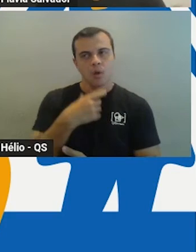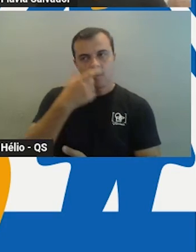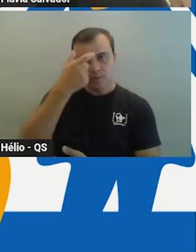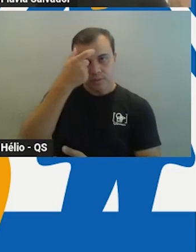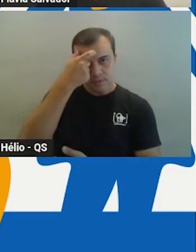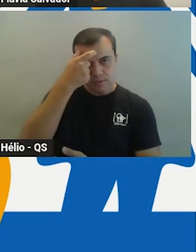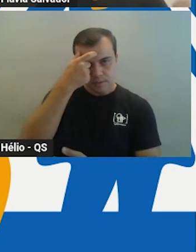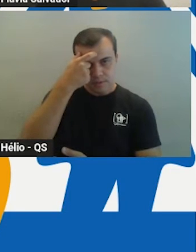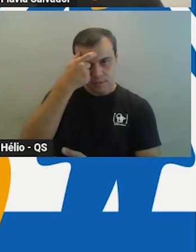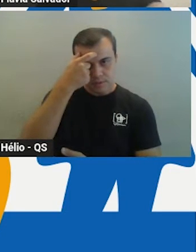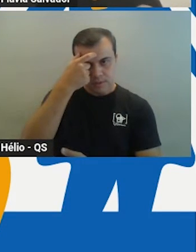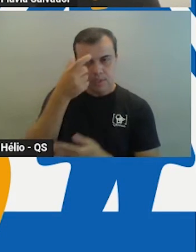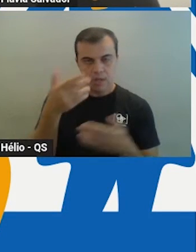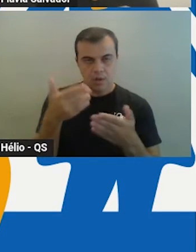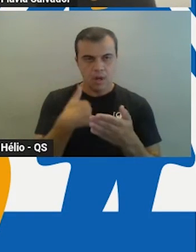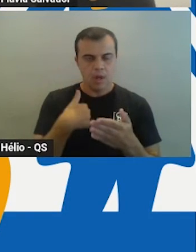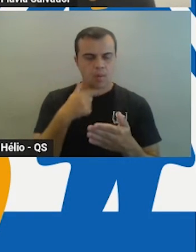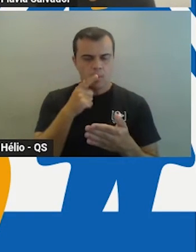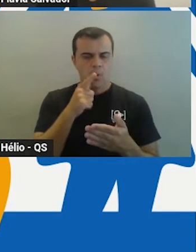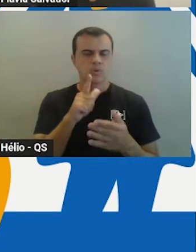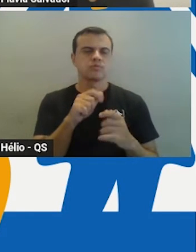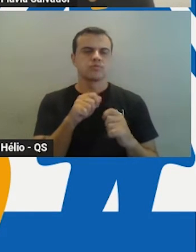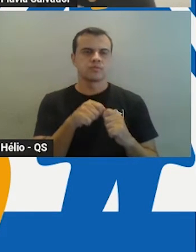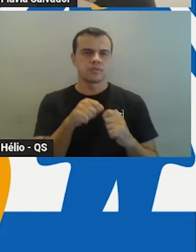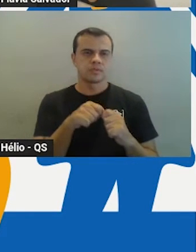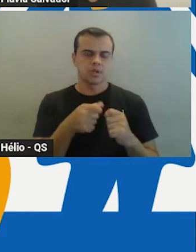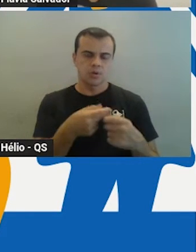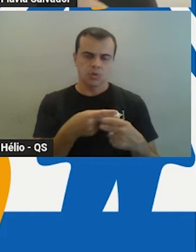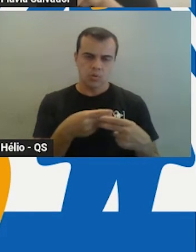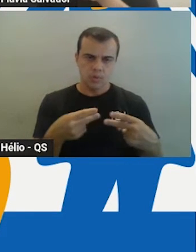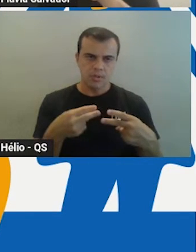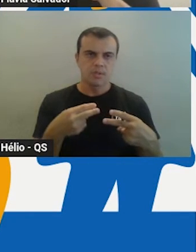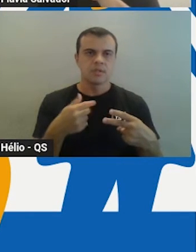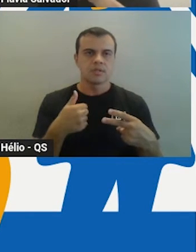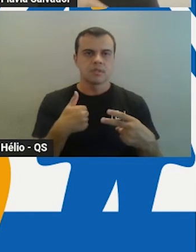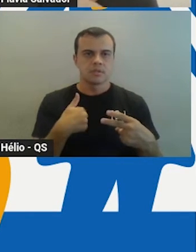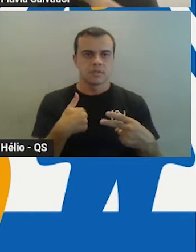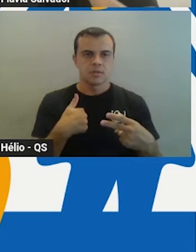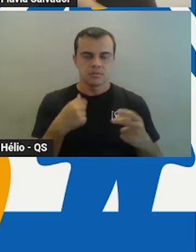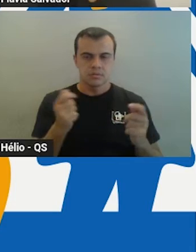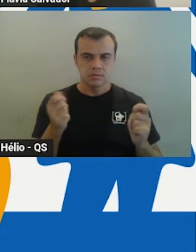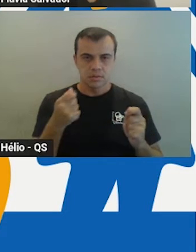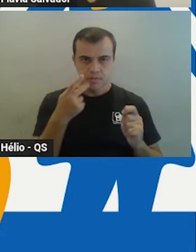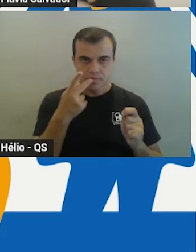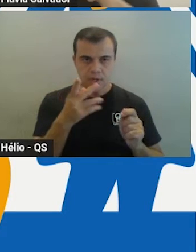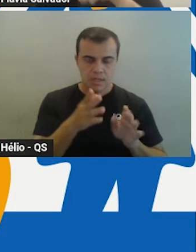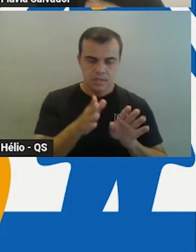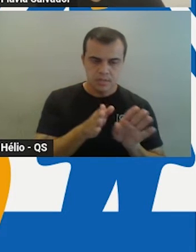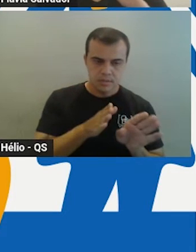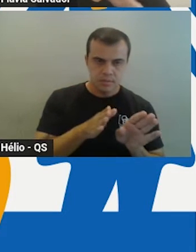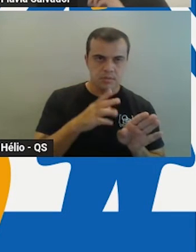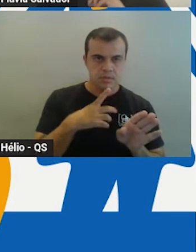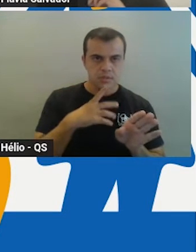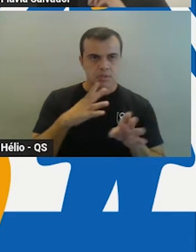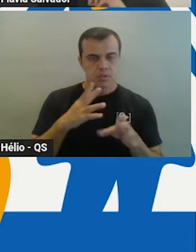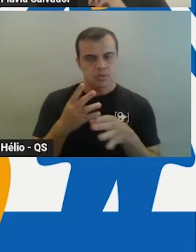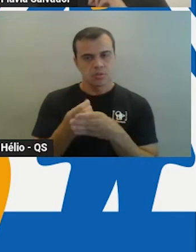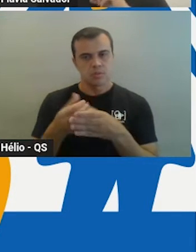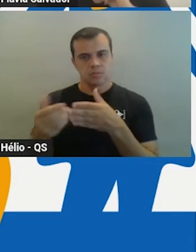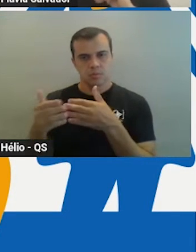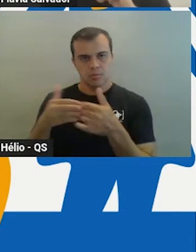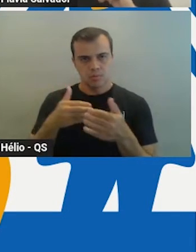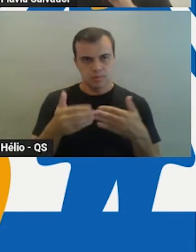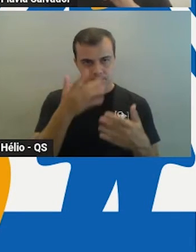consciência de que eu consigo fazer coisas que tragam acessibilidade e inclusão para qualquer